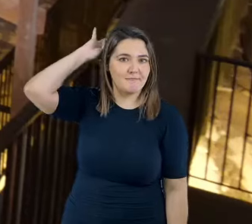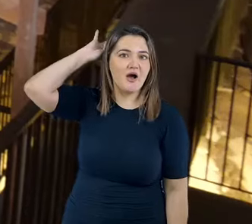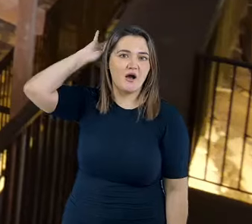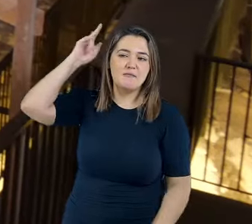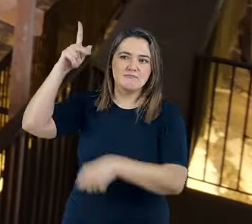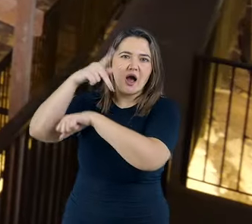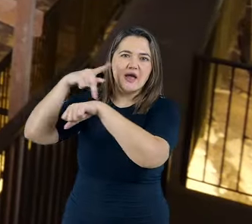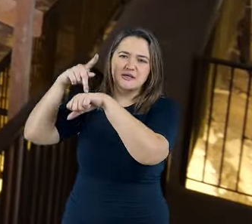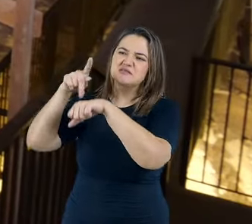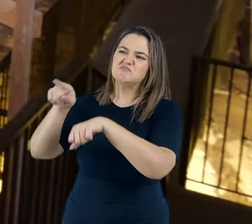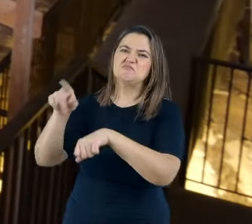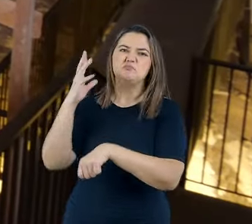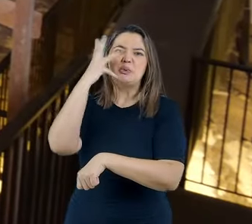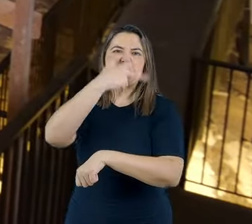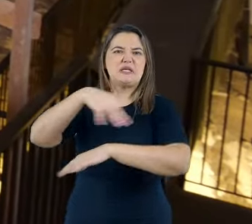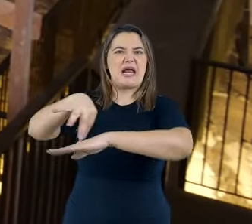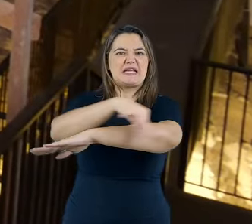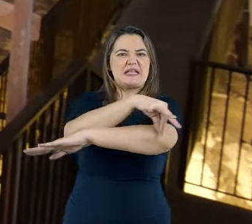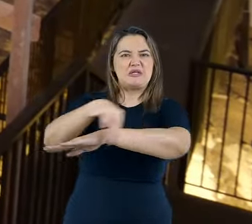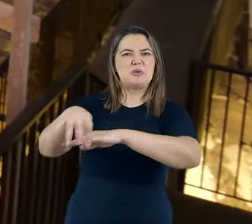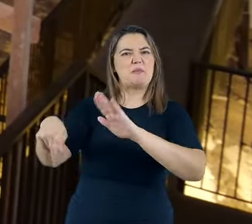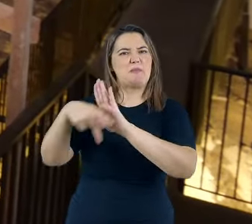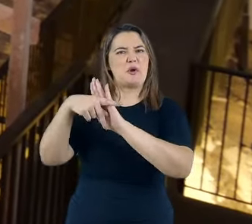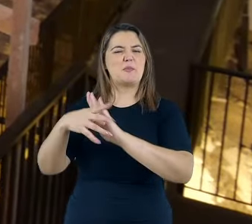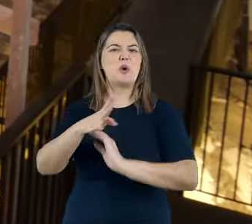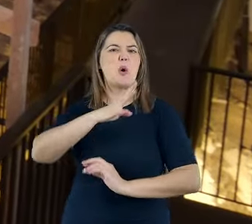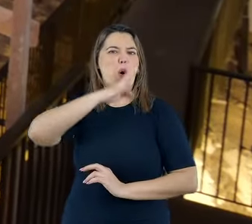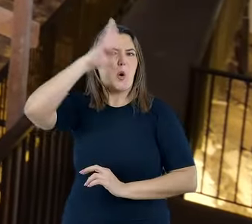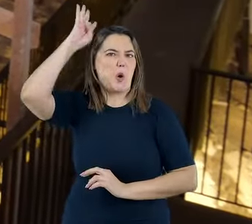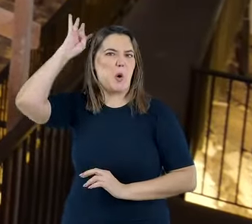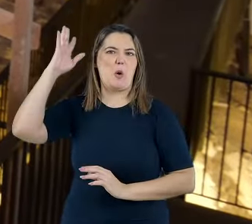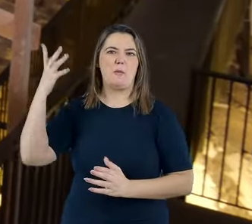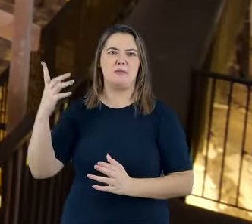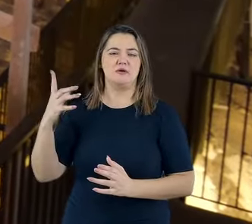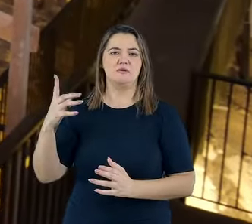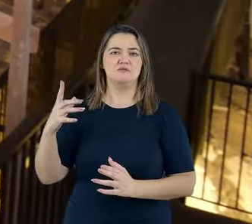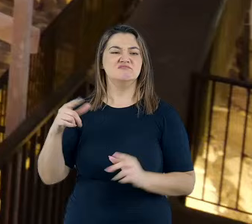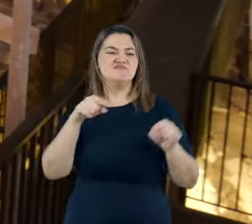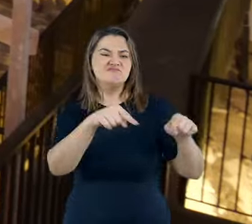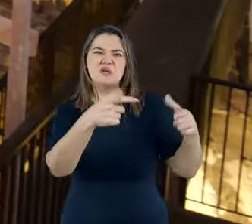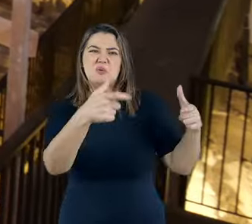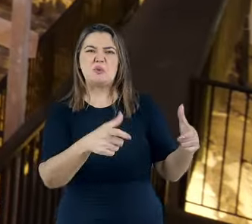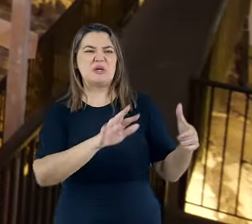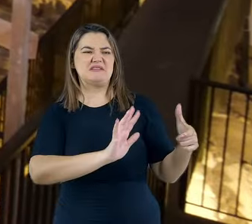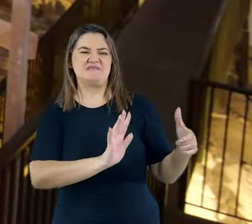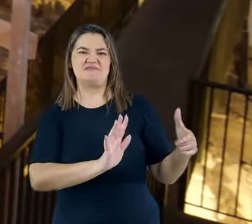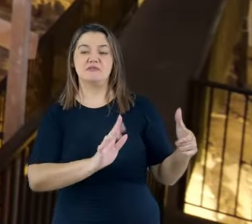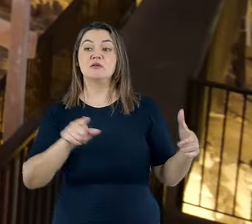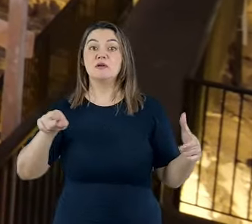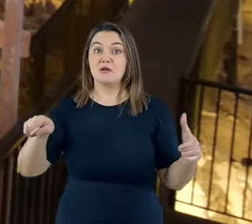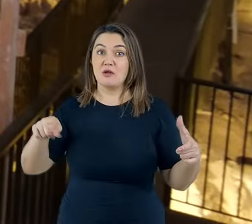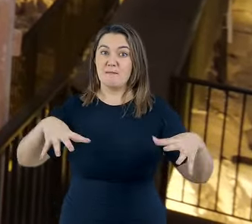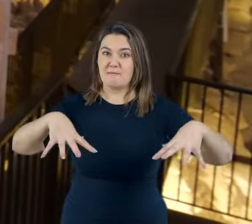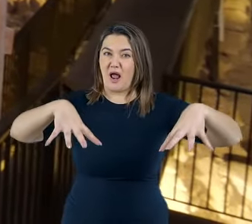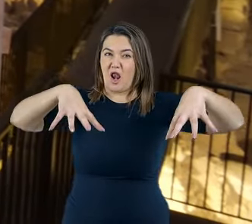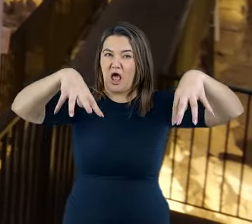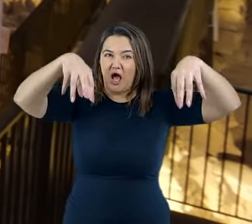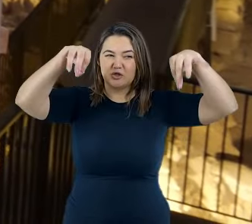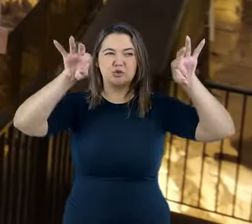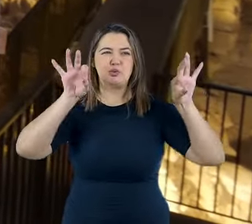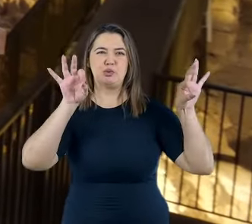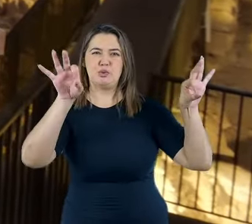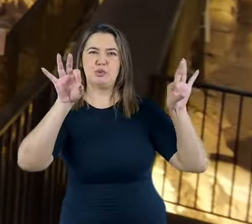era uma cidade com arquitetura romana, com banhos e outras coisas mais. Mesmo que o palácio de Herodes fosse